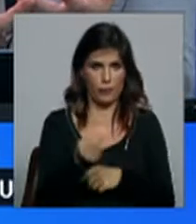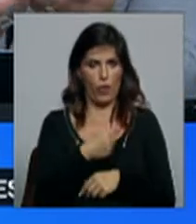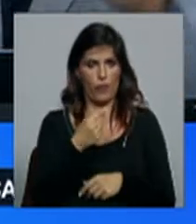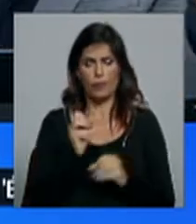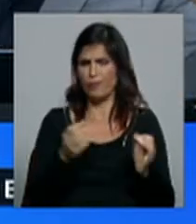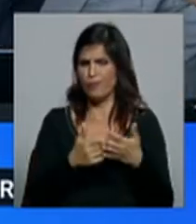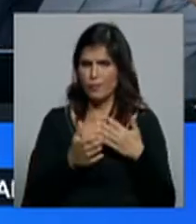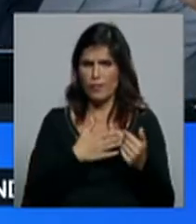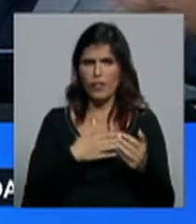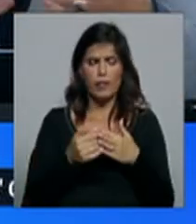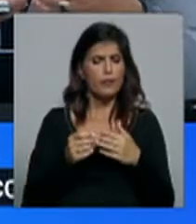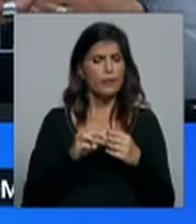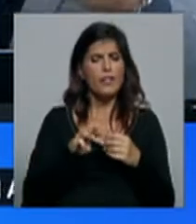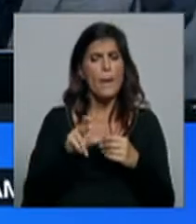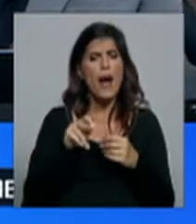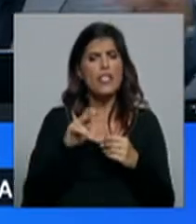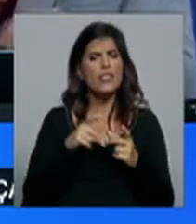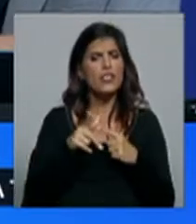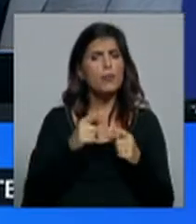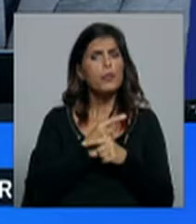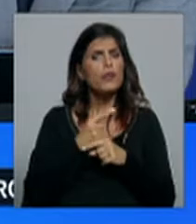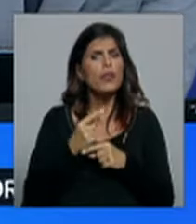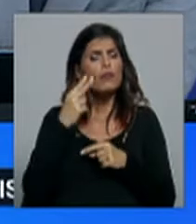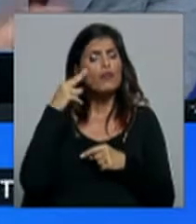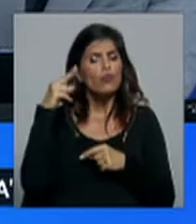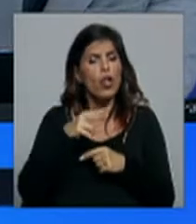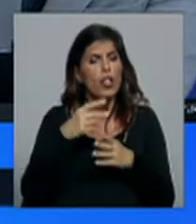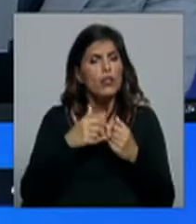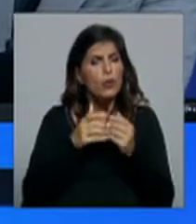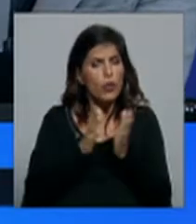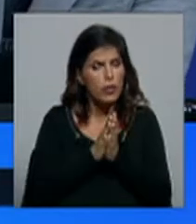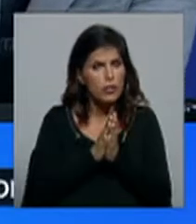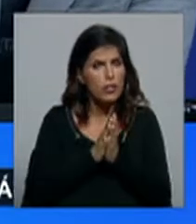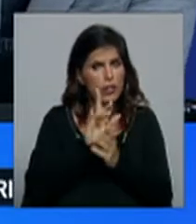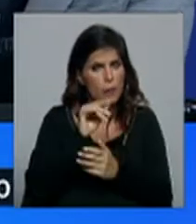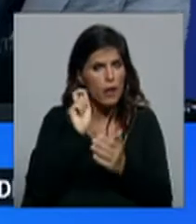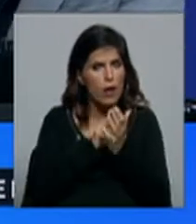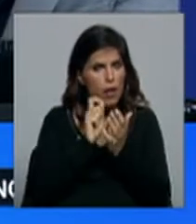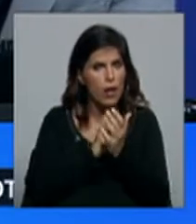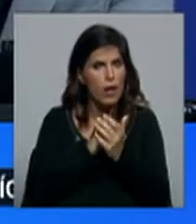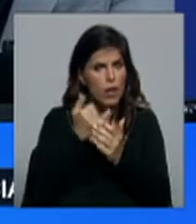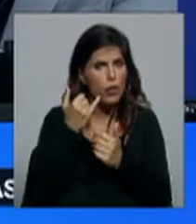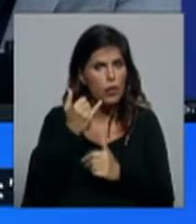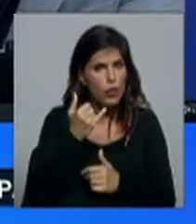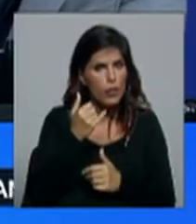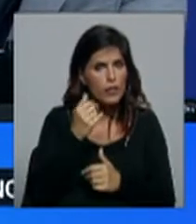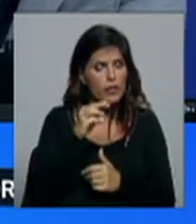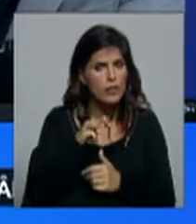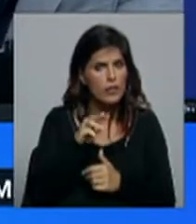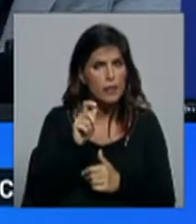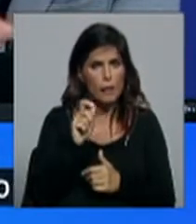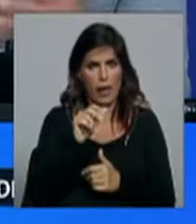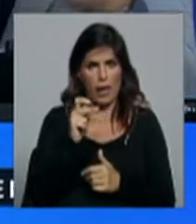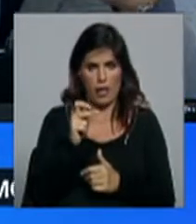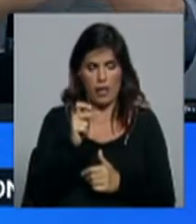interessa aqui a massa das estrelas, porque foi encontrada em todas as massas das estrelas, e também foram registados 2 mega flares por